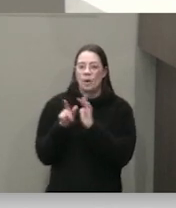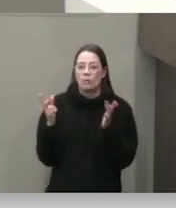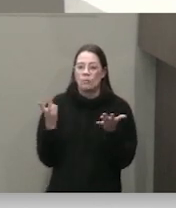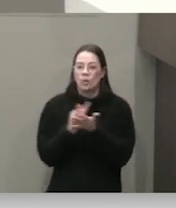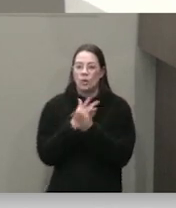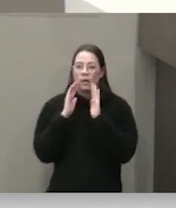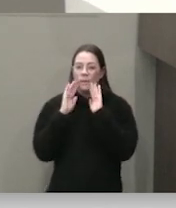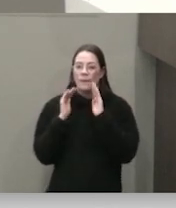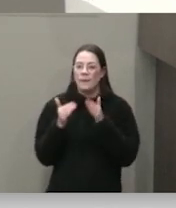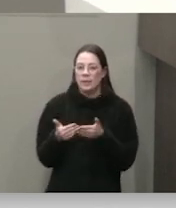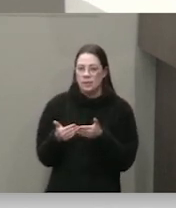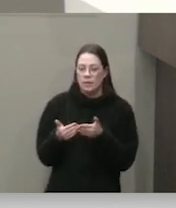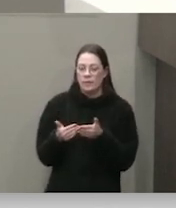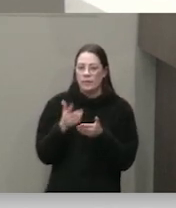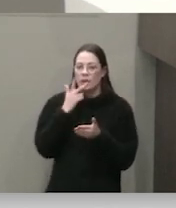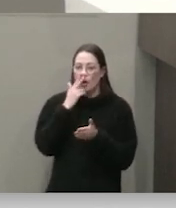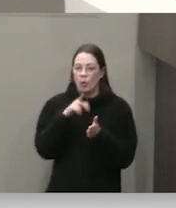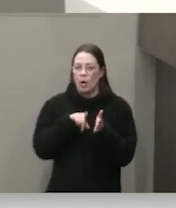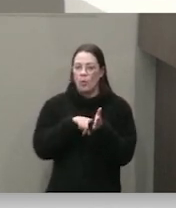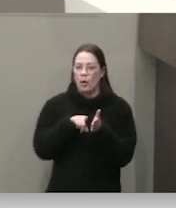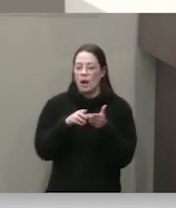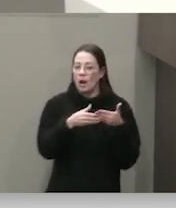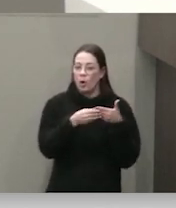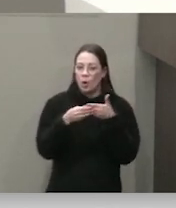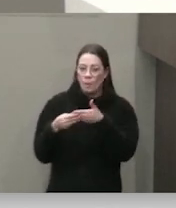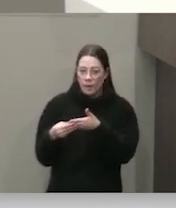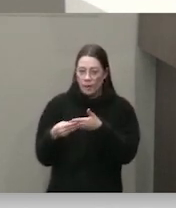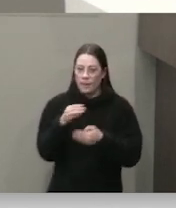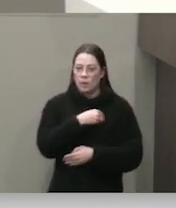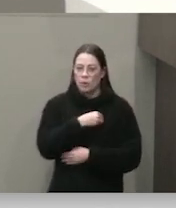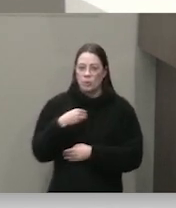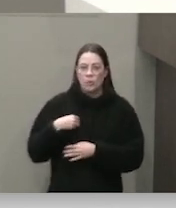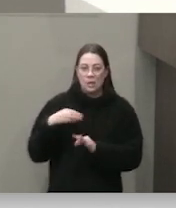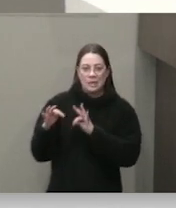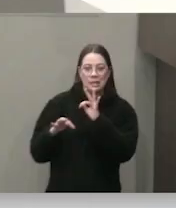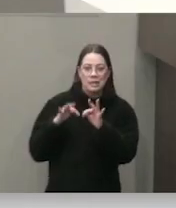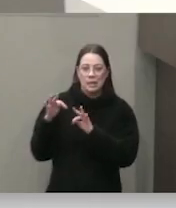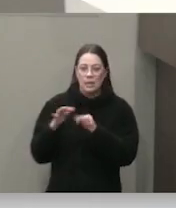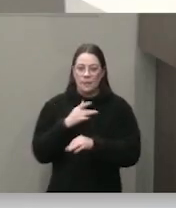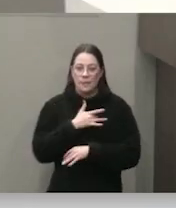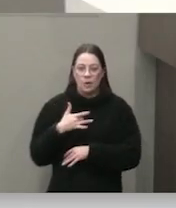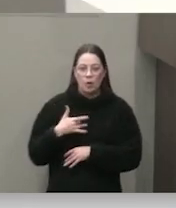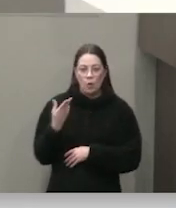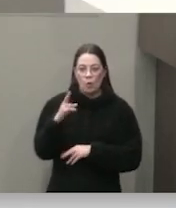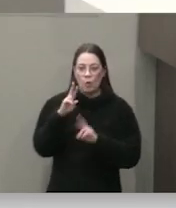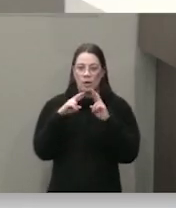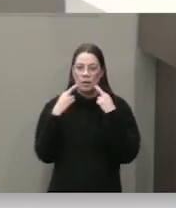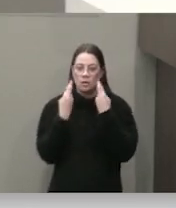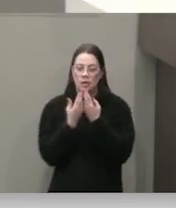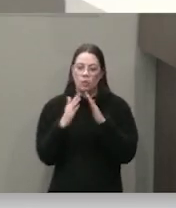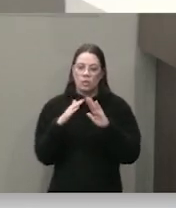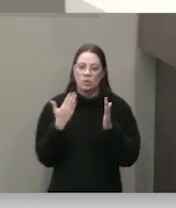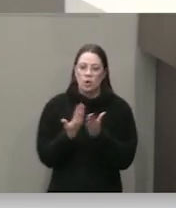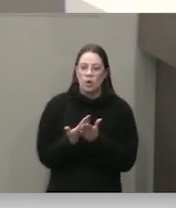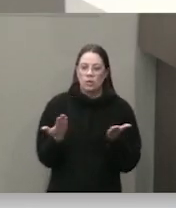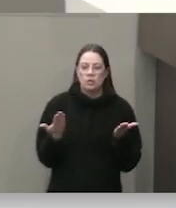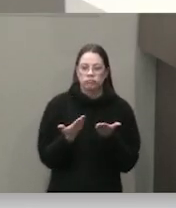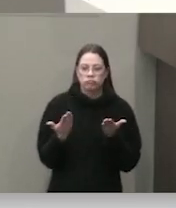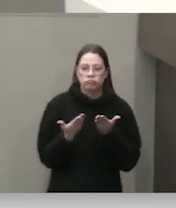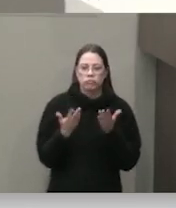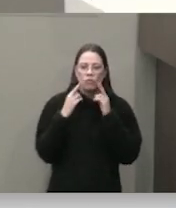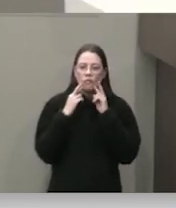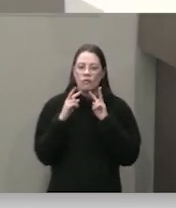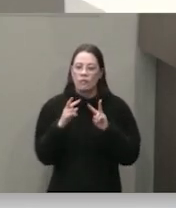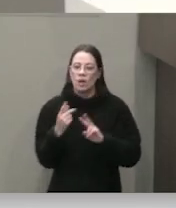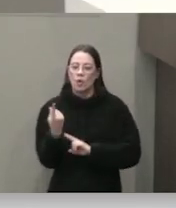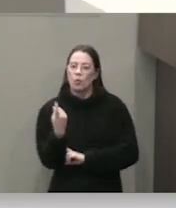situações específicas. Consulta médica, internações, tratamentos de saúde ou reuniões escolares. Hoje se prevê apenas